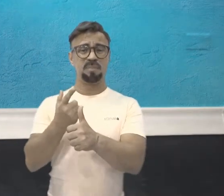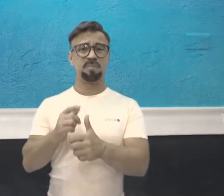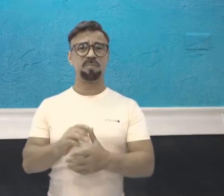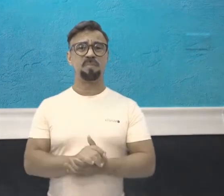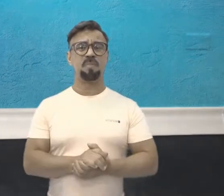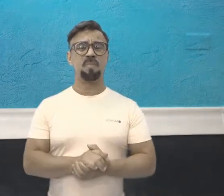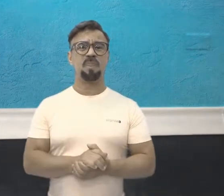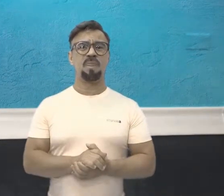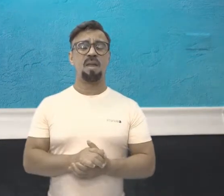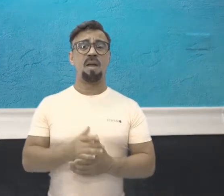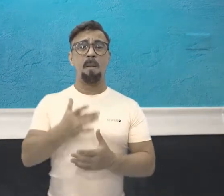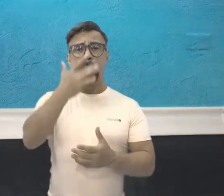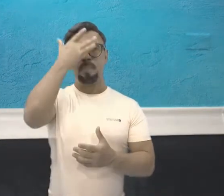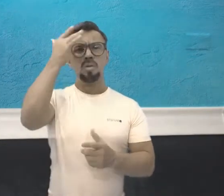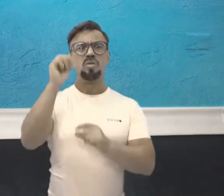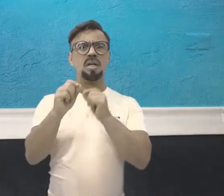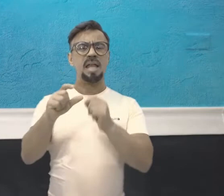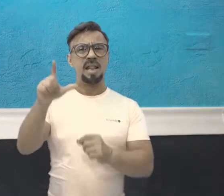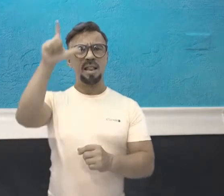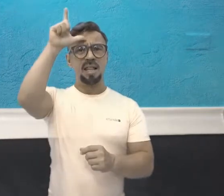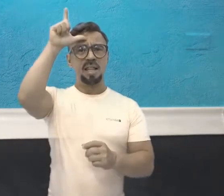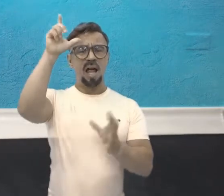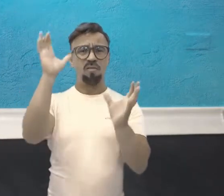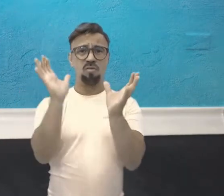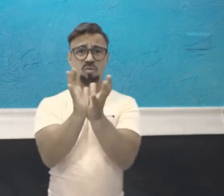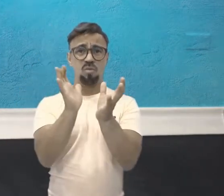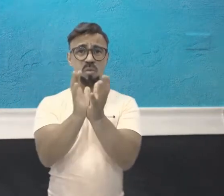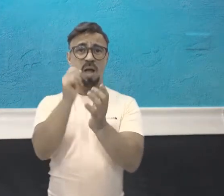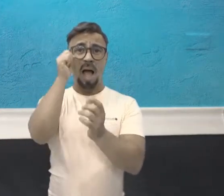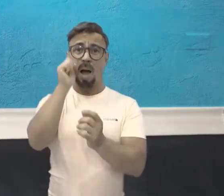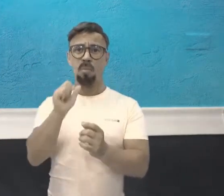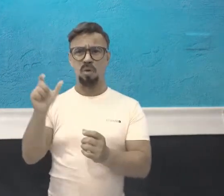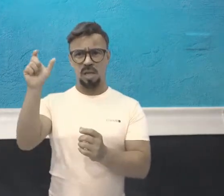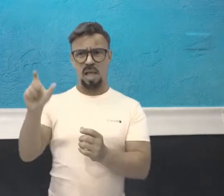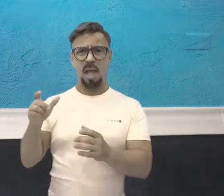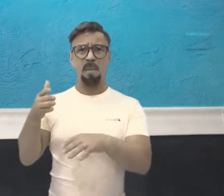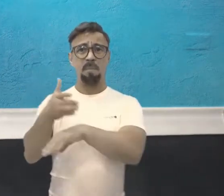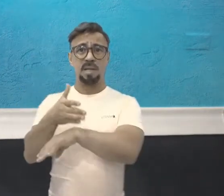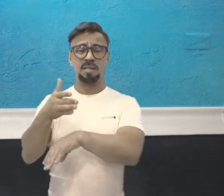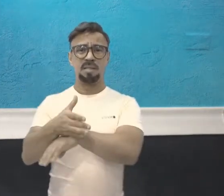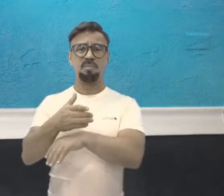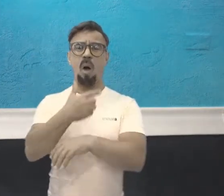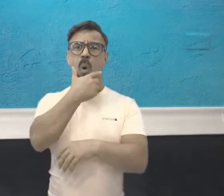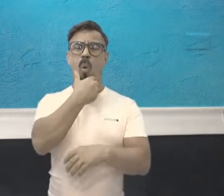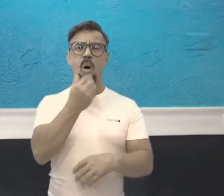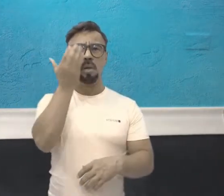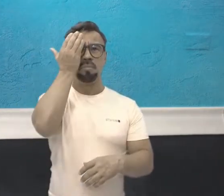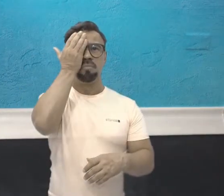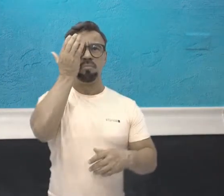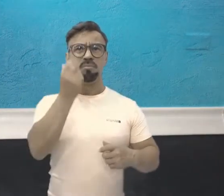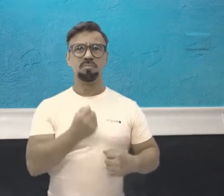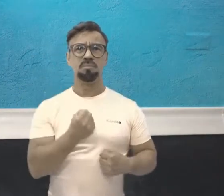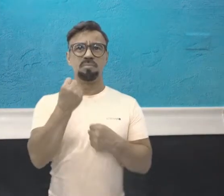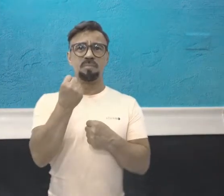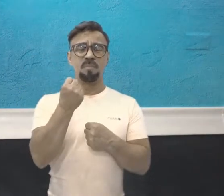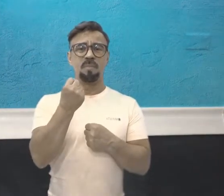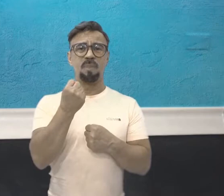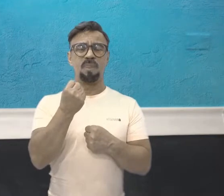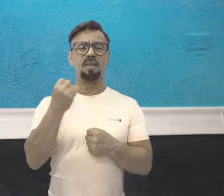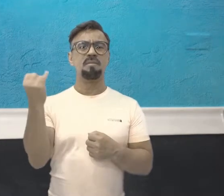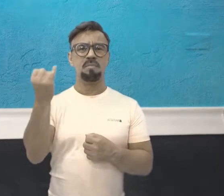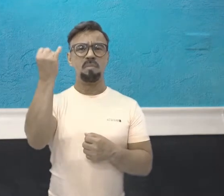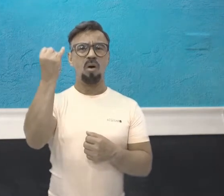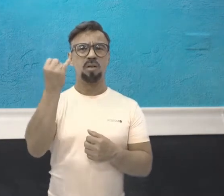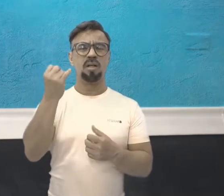quem liderava o grupo que Maria Bonita participava era Lampião figura importante